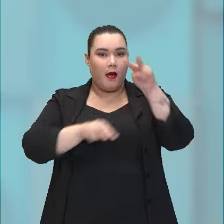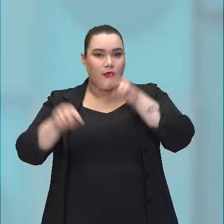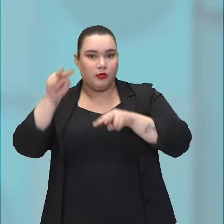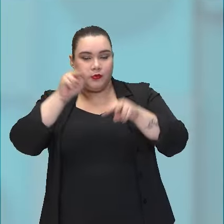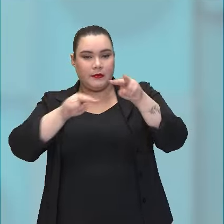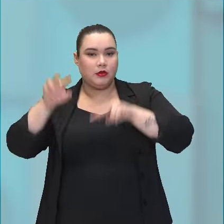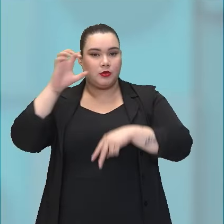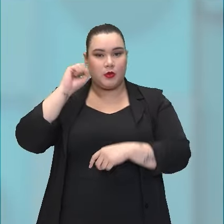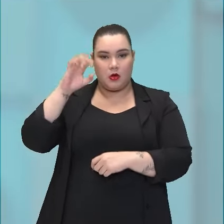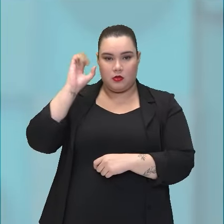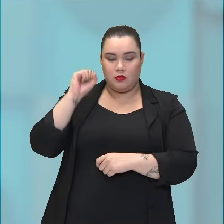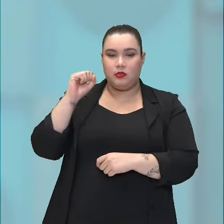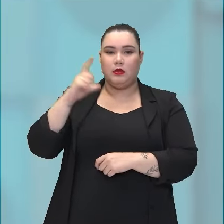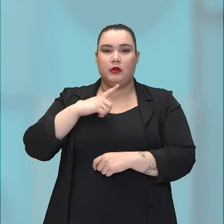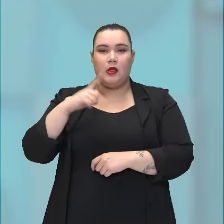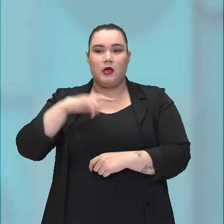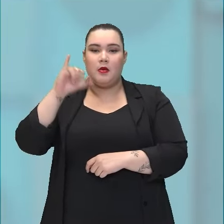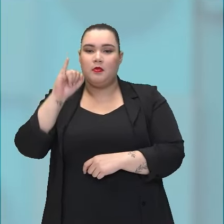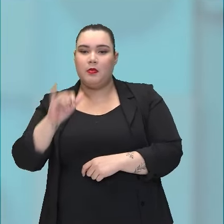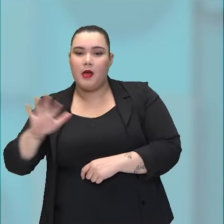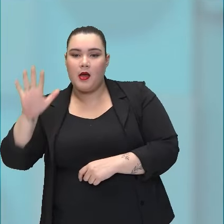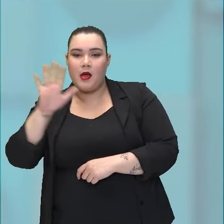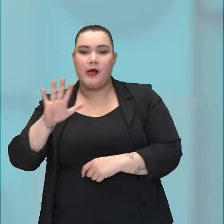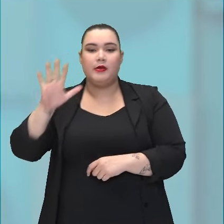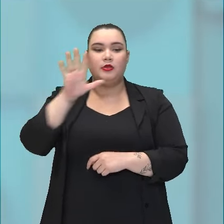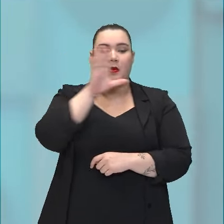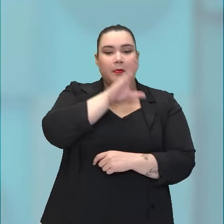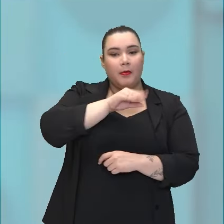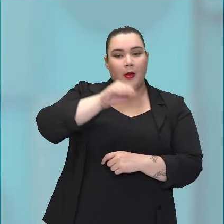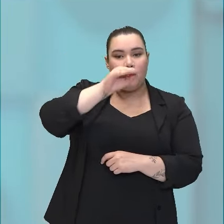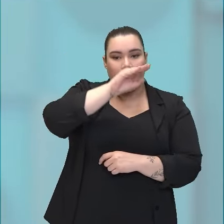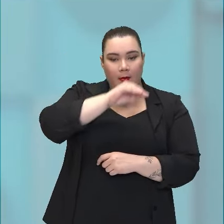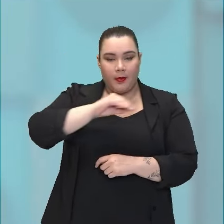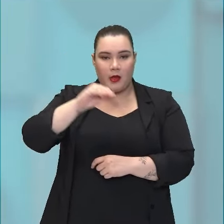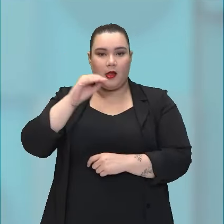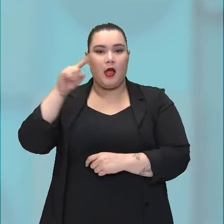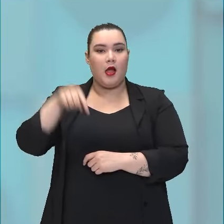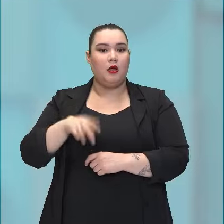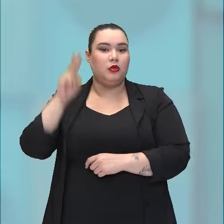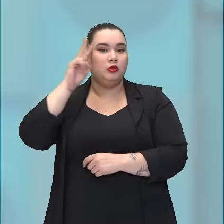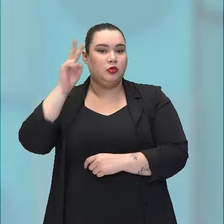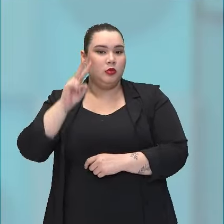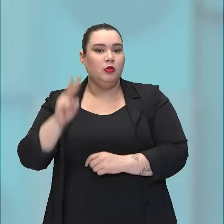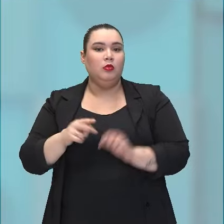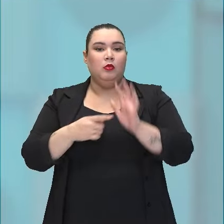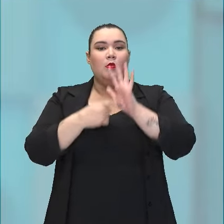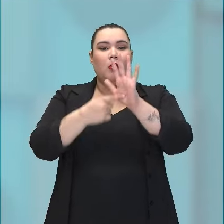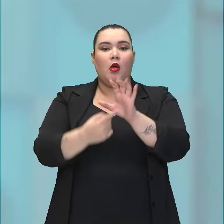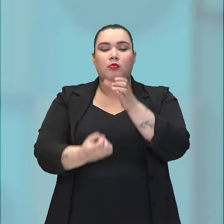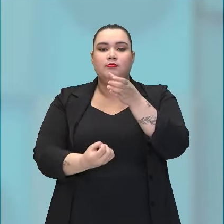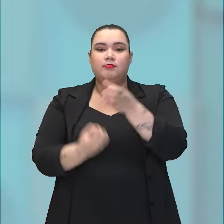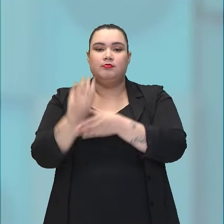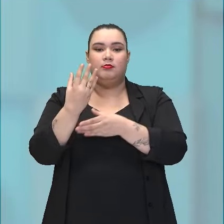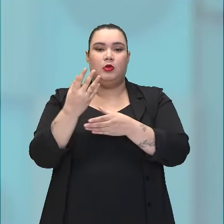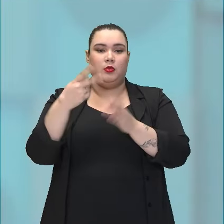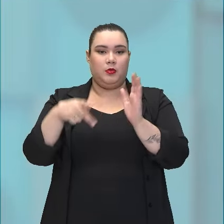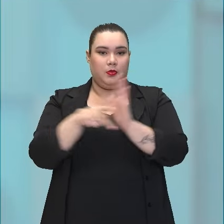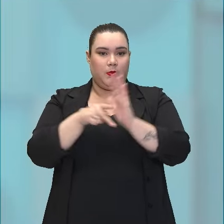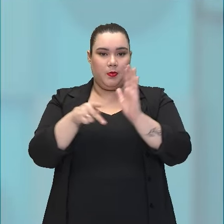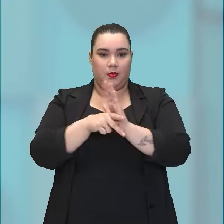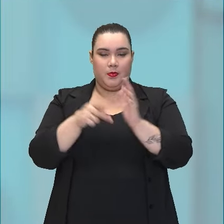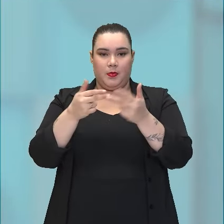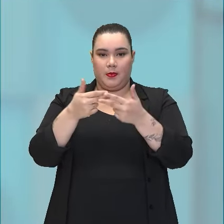texto que mistura imagens, palavras e nos contou uma história e apontou a origem de determinado elemento